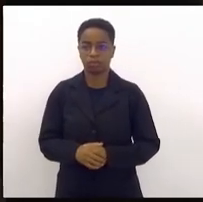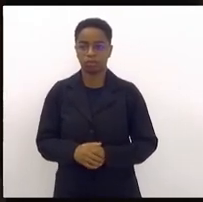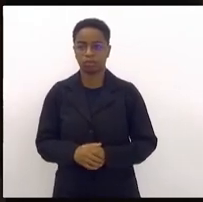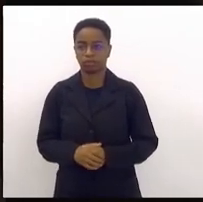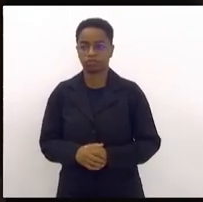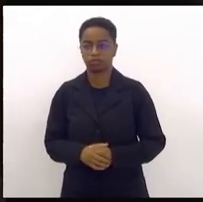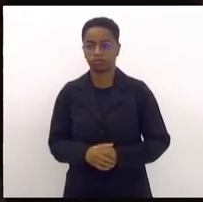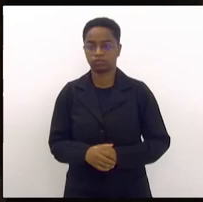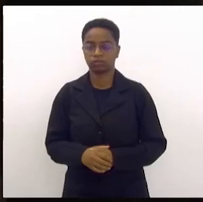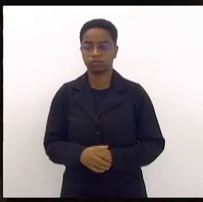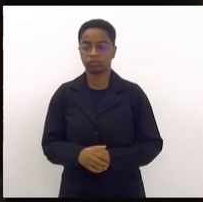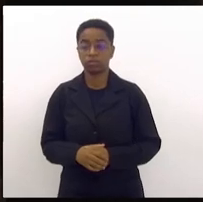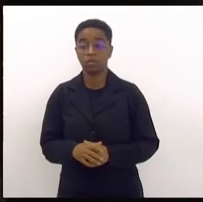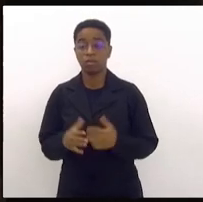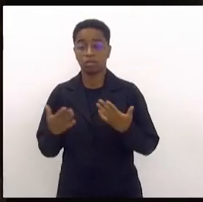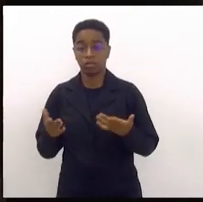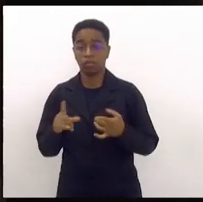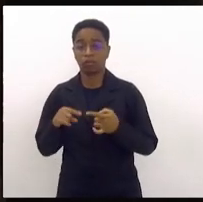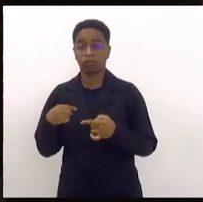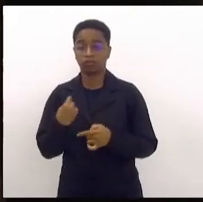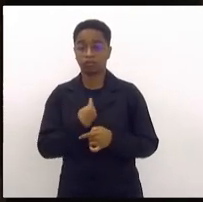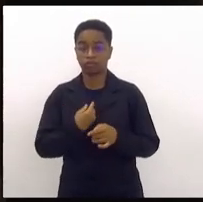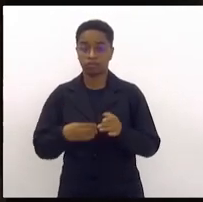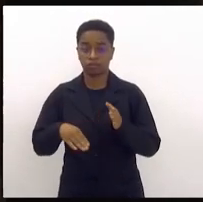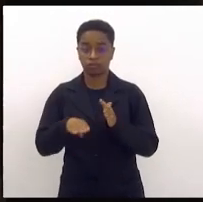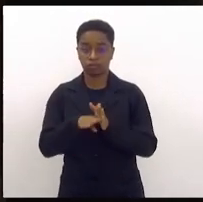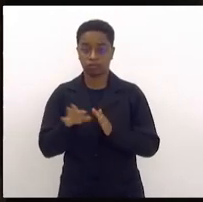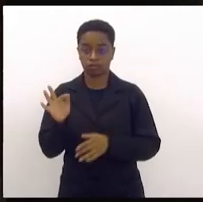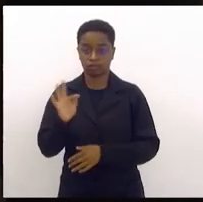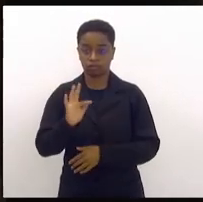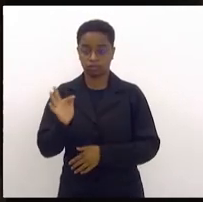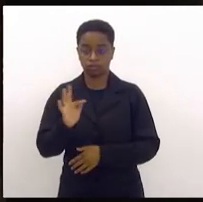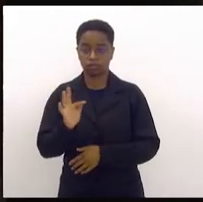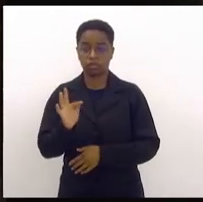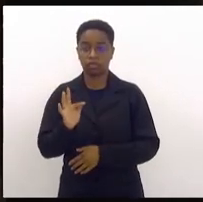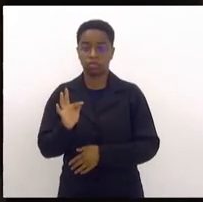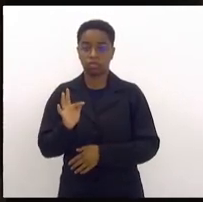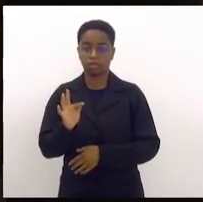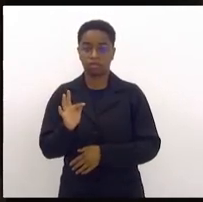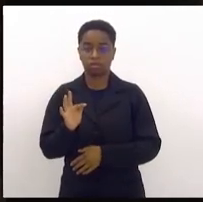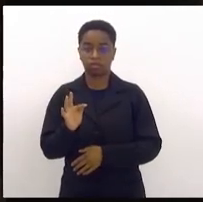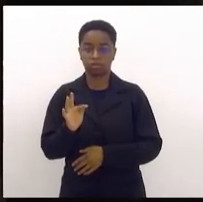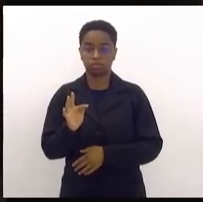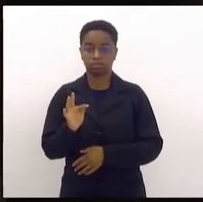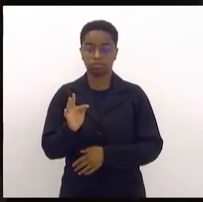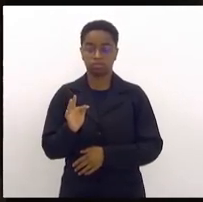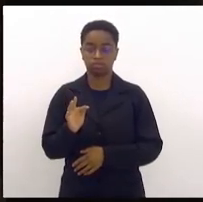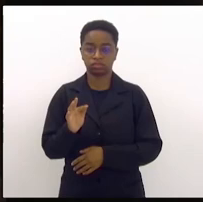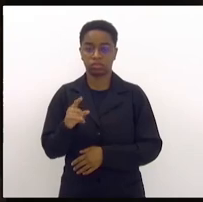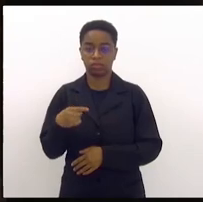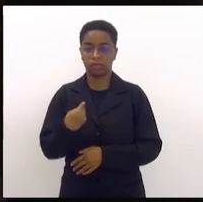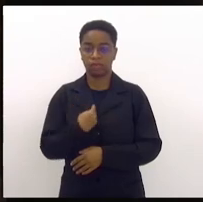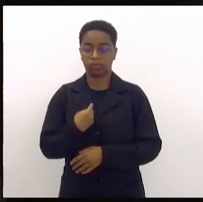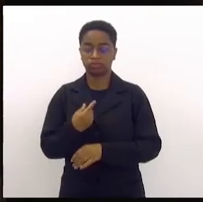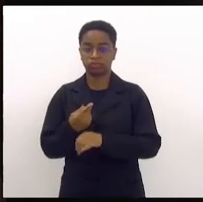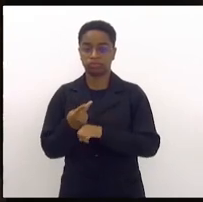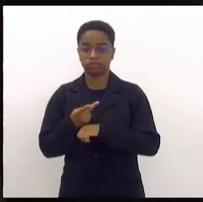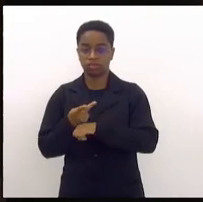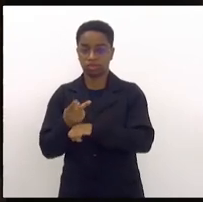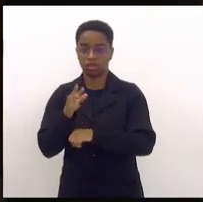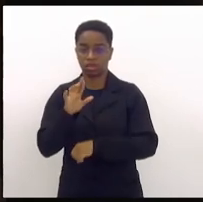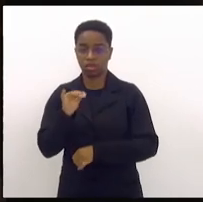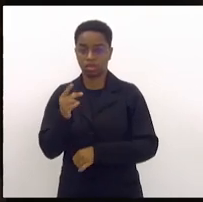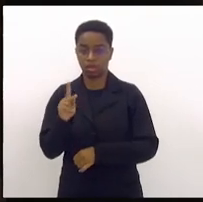E ao chegarmos na unidade, fomos direto no RH e